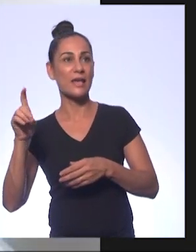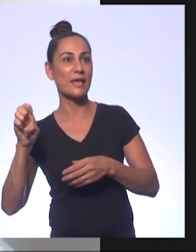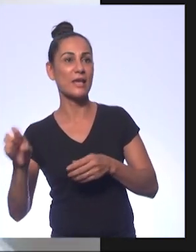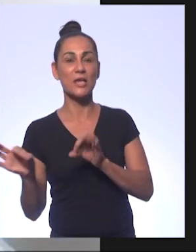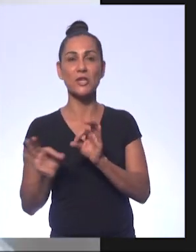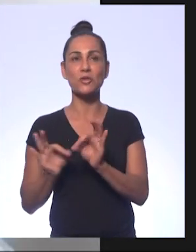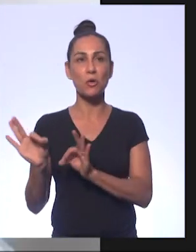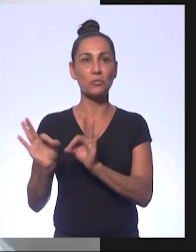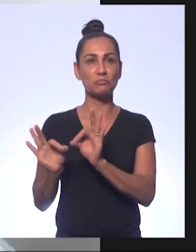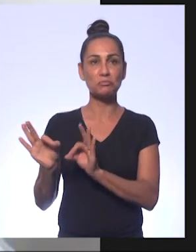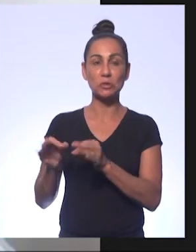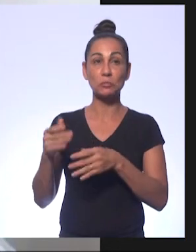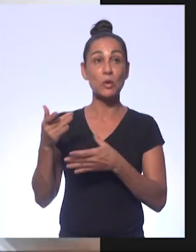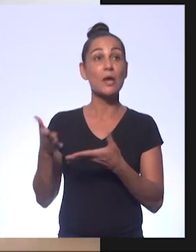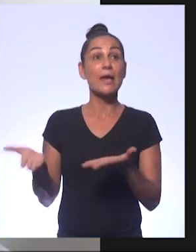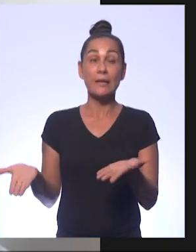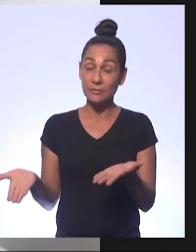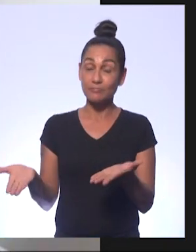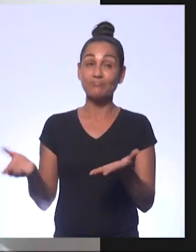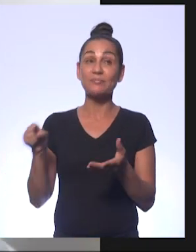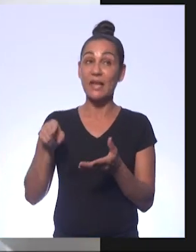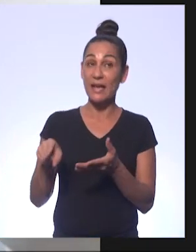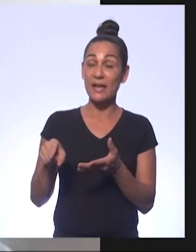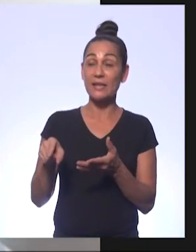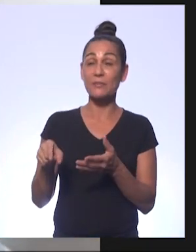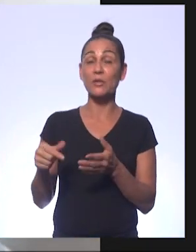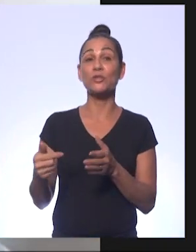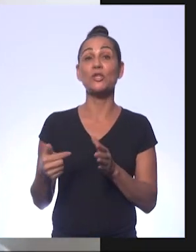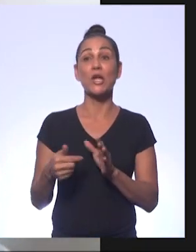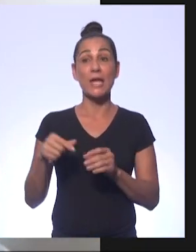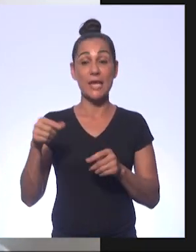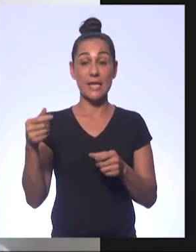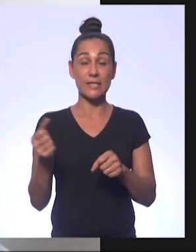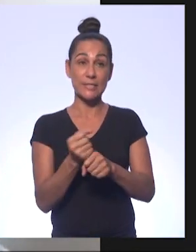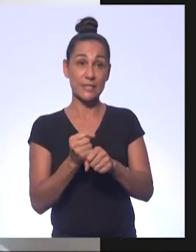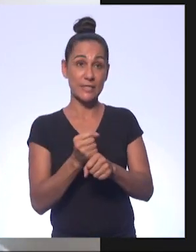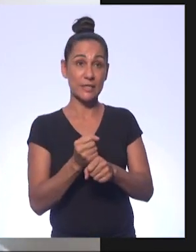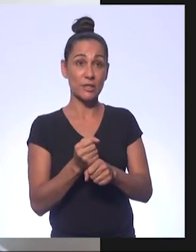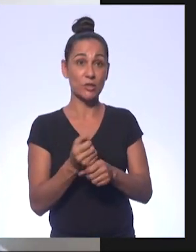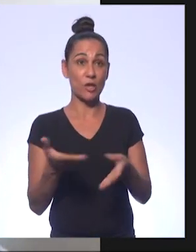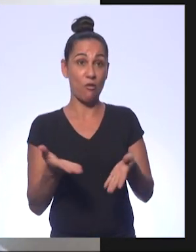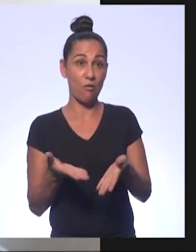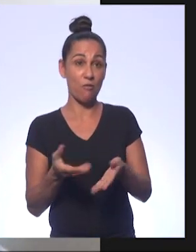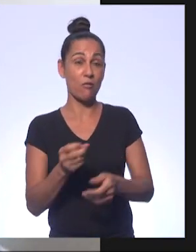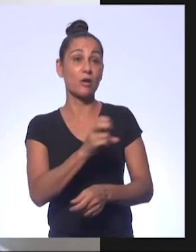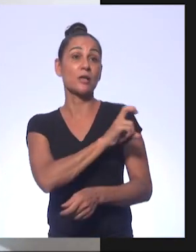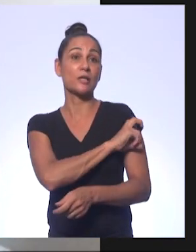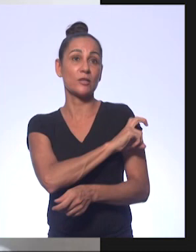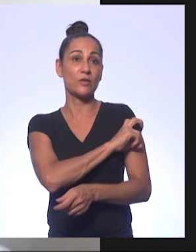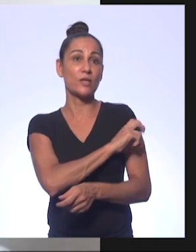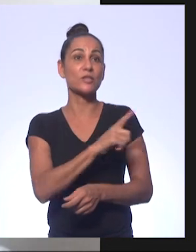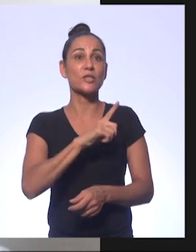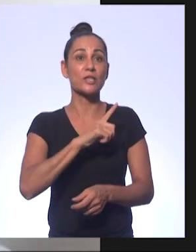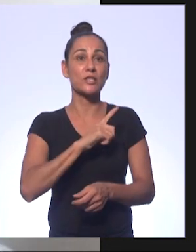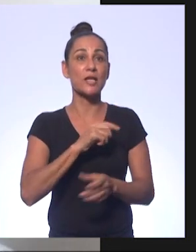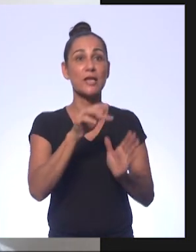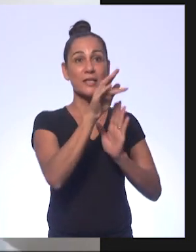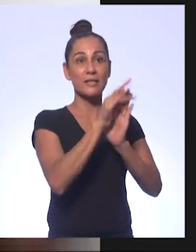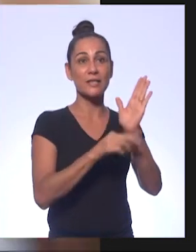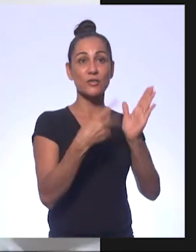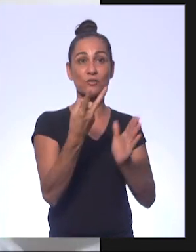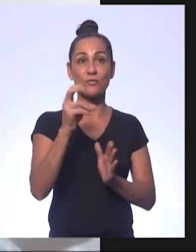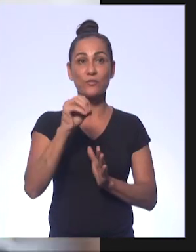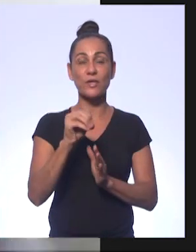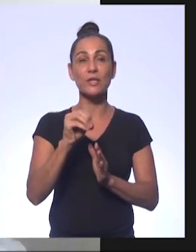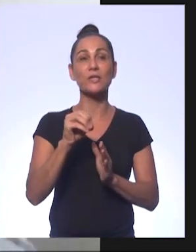organização que adotasse, ela podia dizer, olha, este ano, aqui no 5º ano, nós temos esses 20 textos que